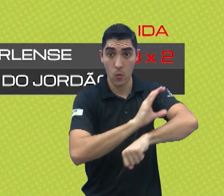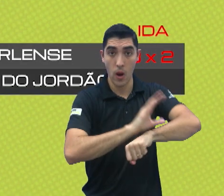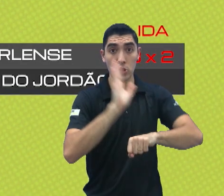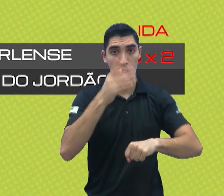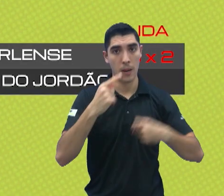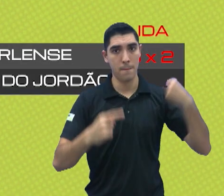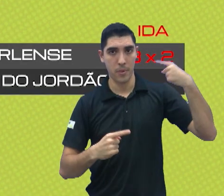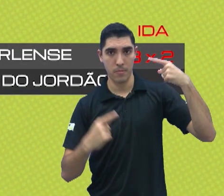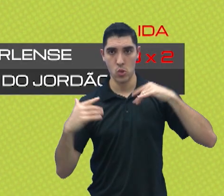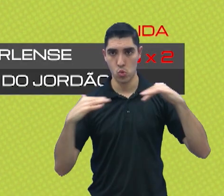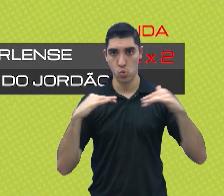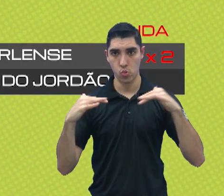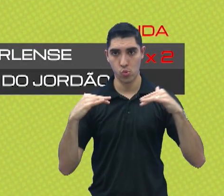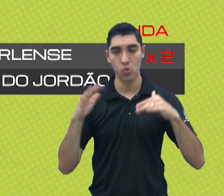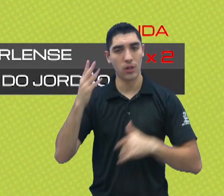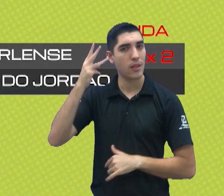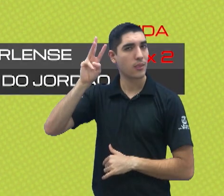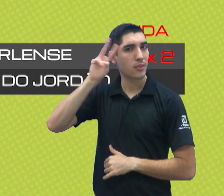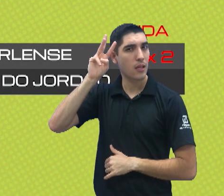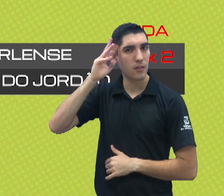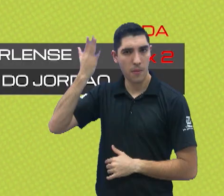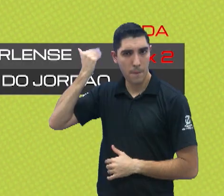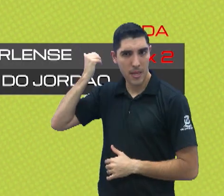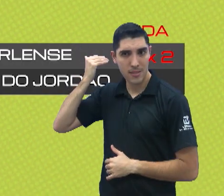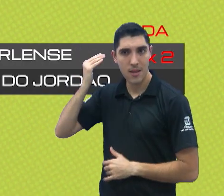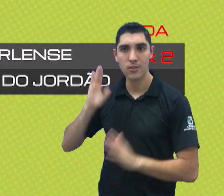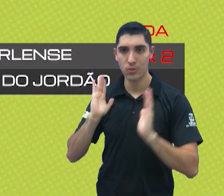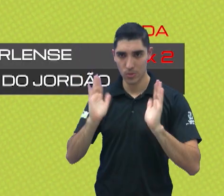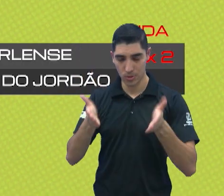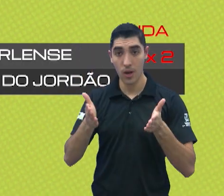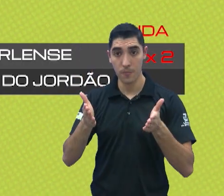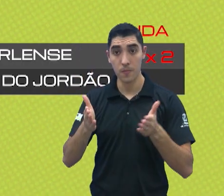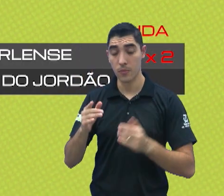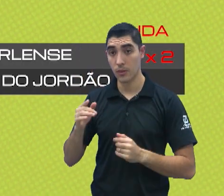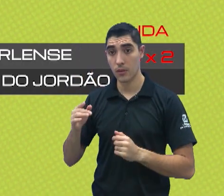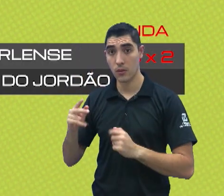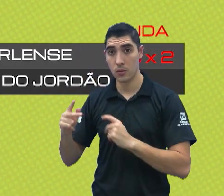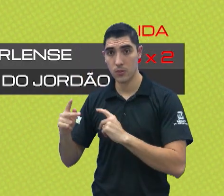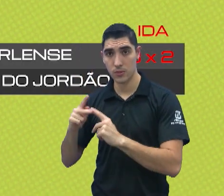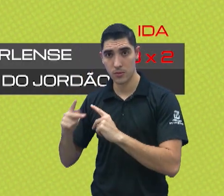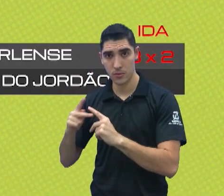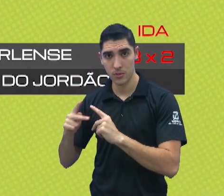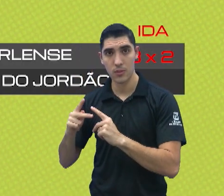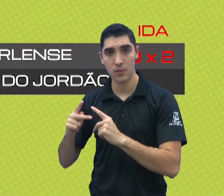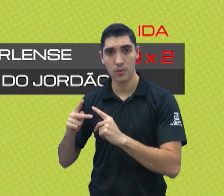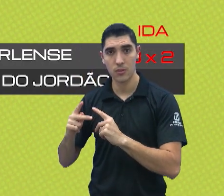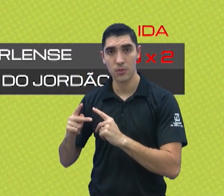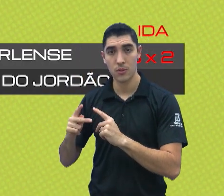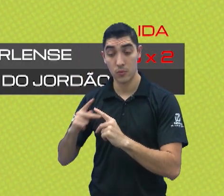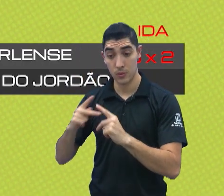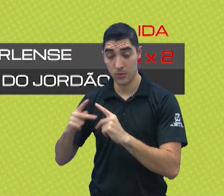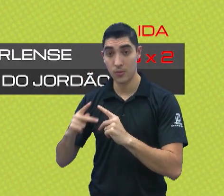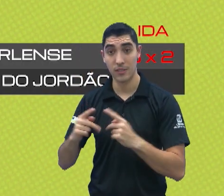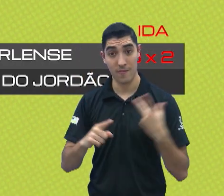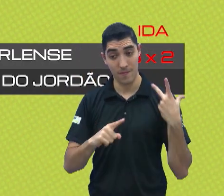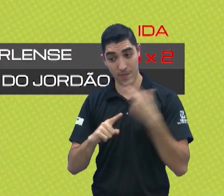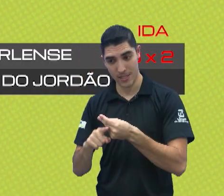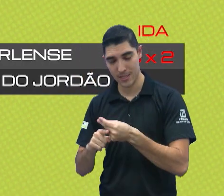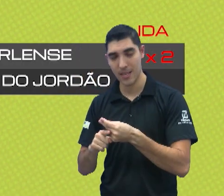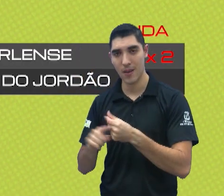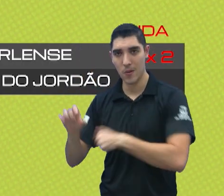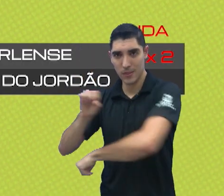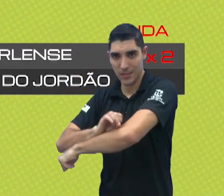foi na outra terça-feira da semana passada. São José perdeu para a equipe do São Carlos. São José venceu a equipe do São Carlos